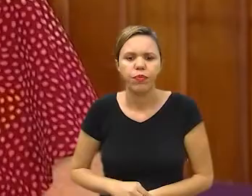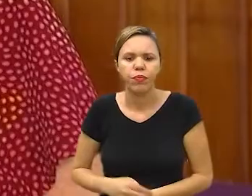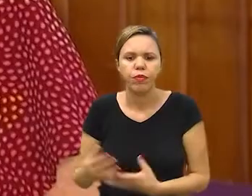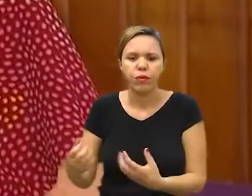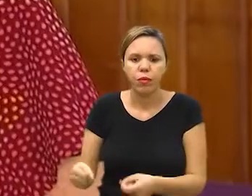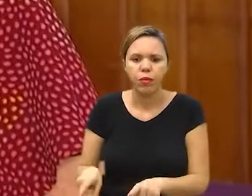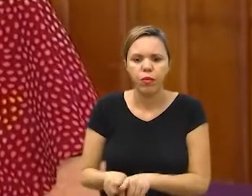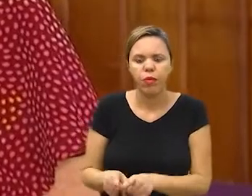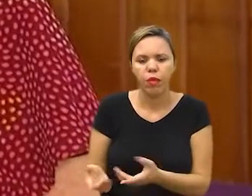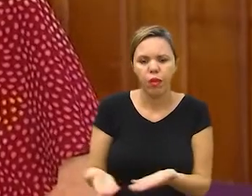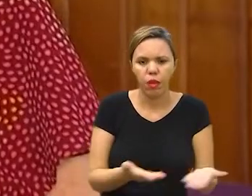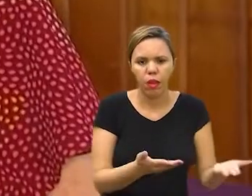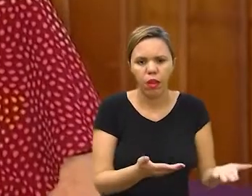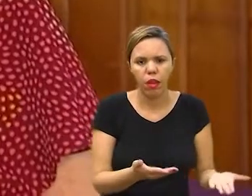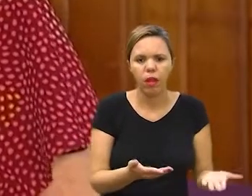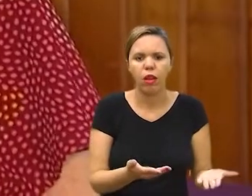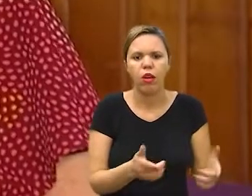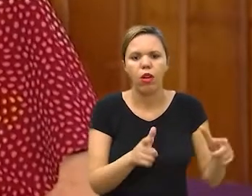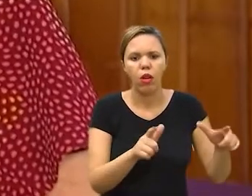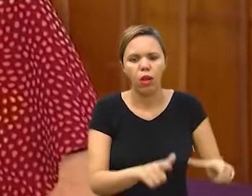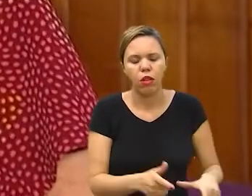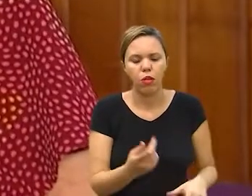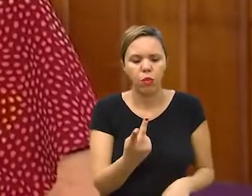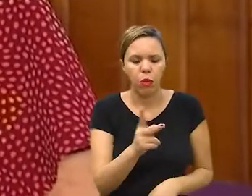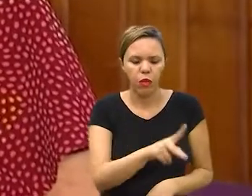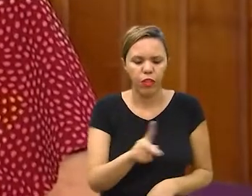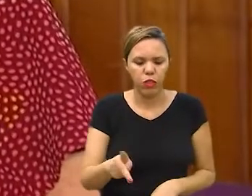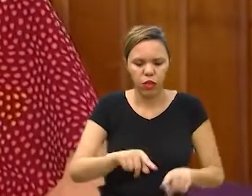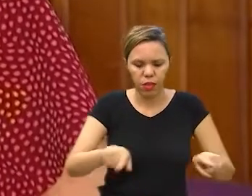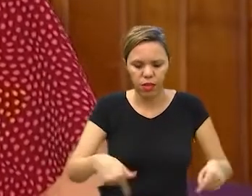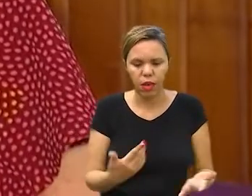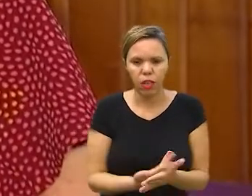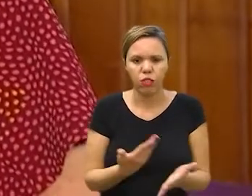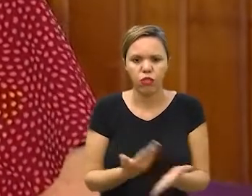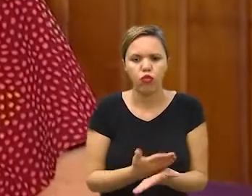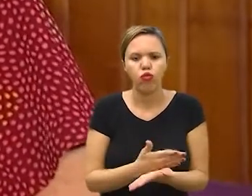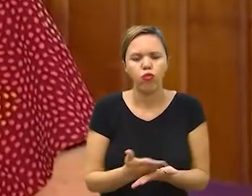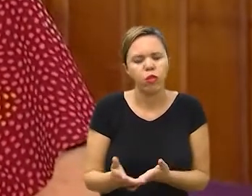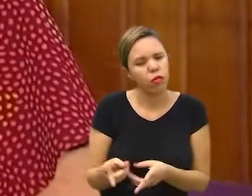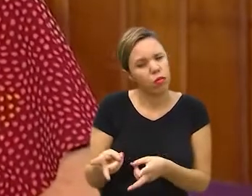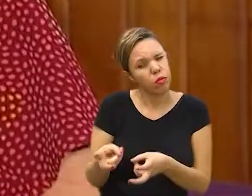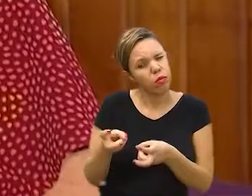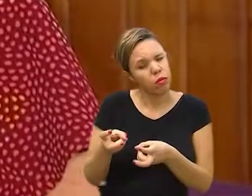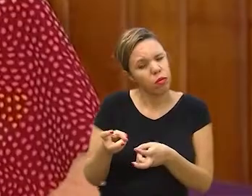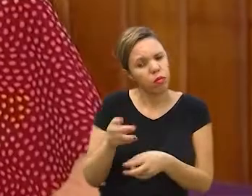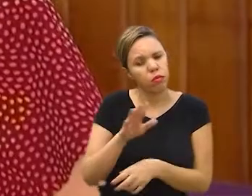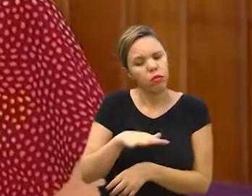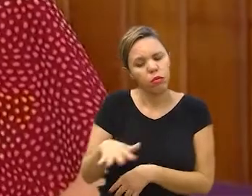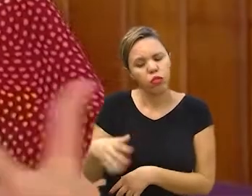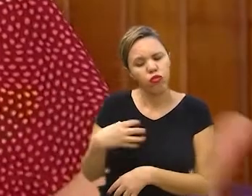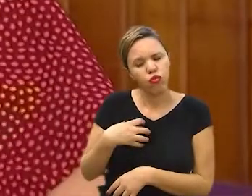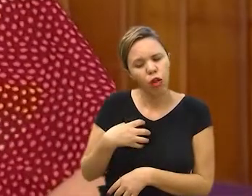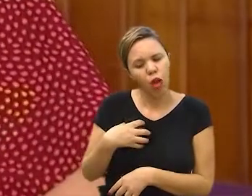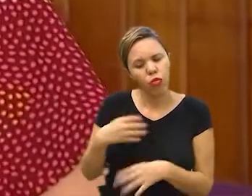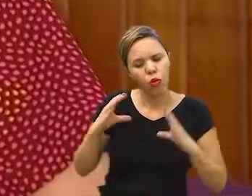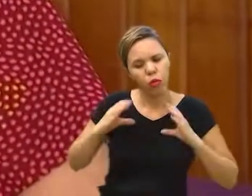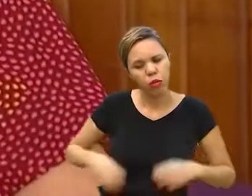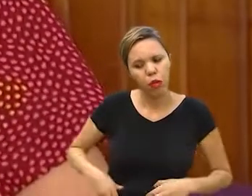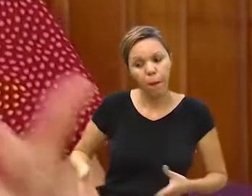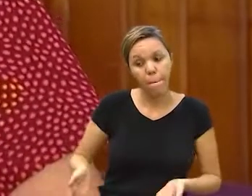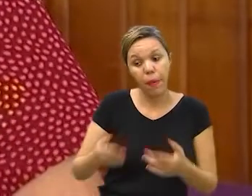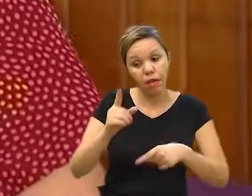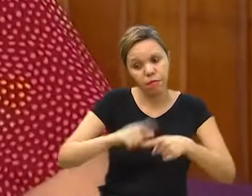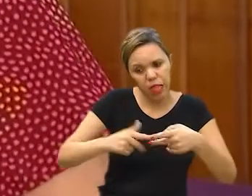acolher essas crianças. Então ela colocou uma professora na sala de aula e começou a observar essas crianças e começou a trazer mais